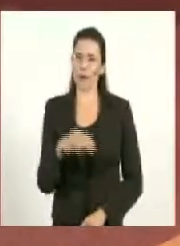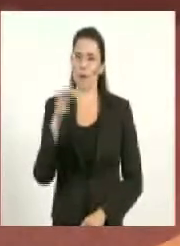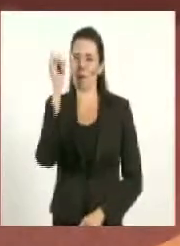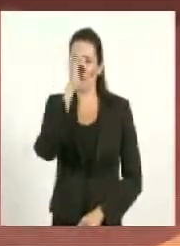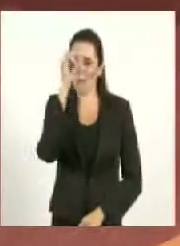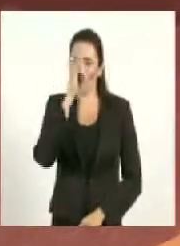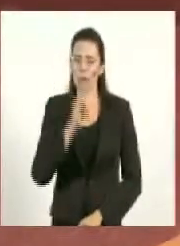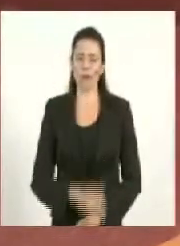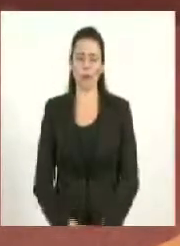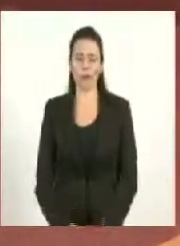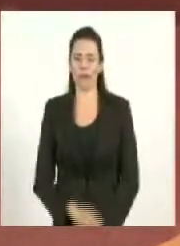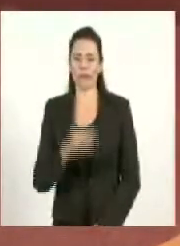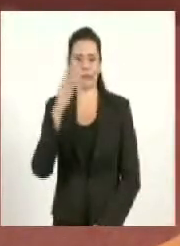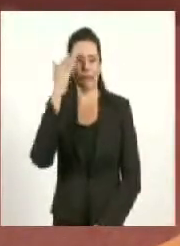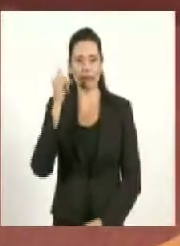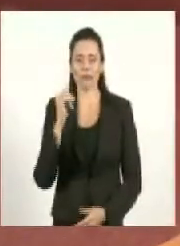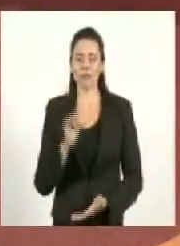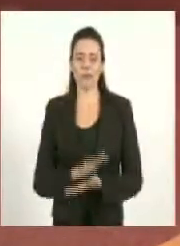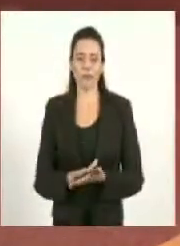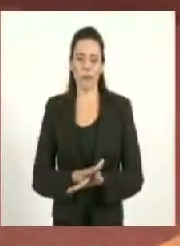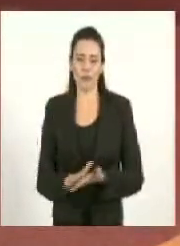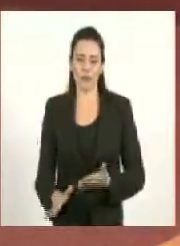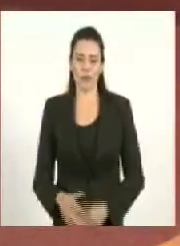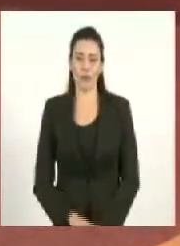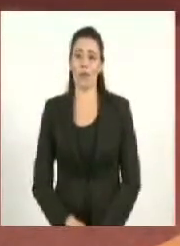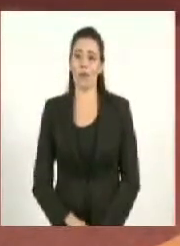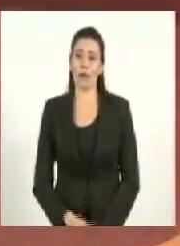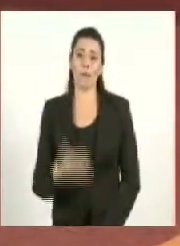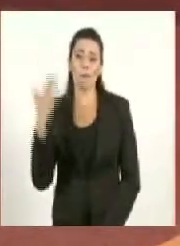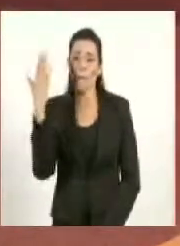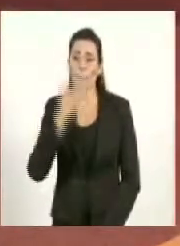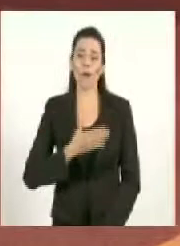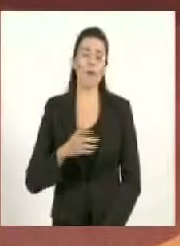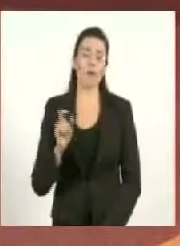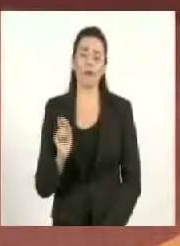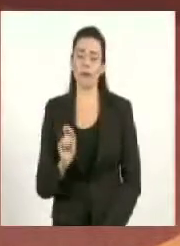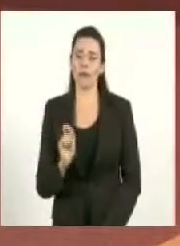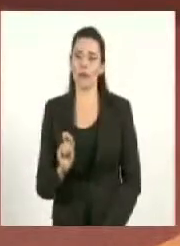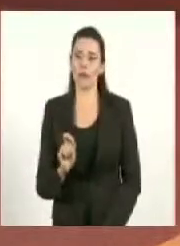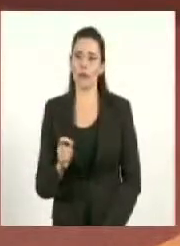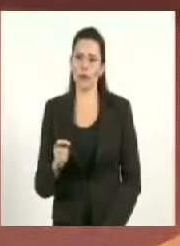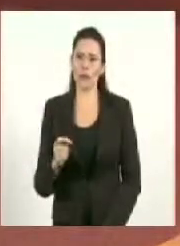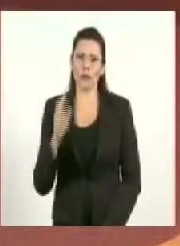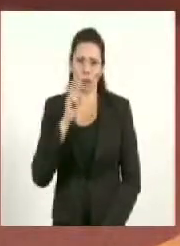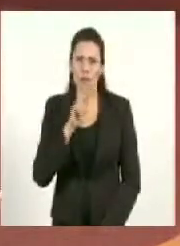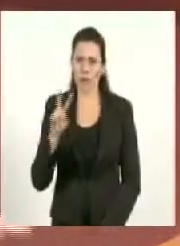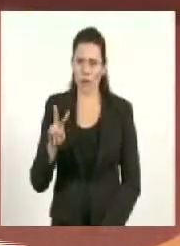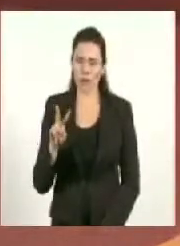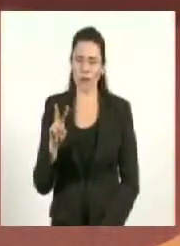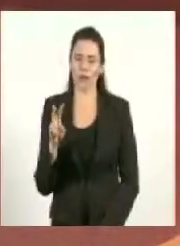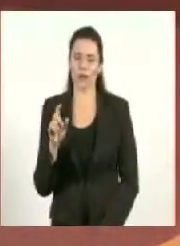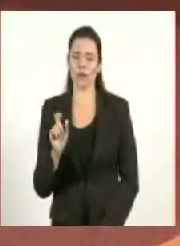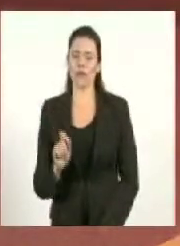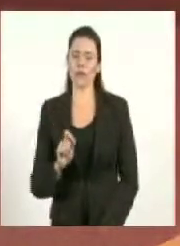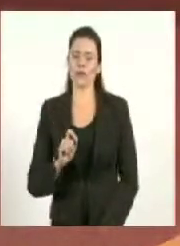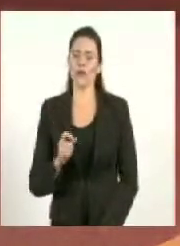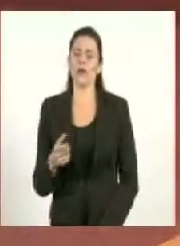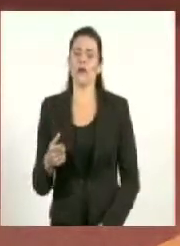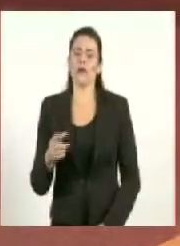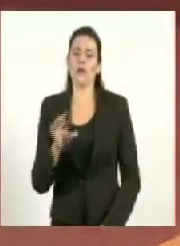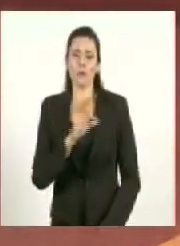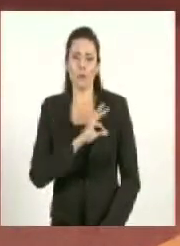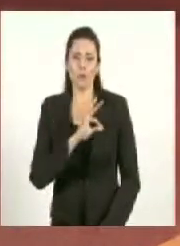Prova disso são os policiais completamente satisfeitos, também querendo aderir à greve hoje. E, por